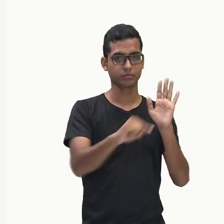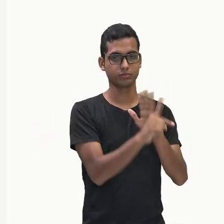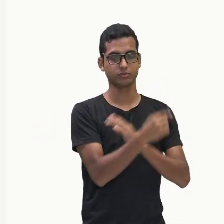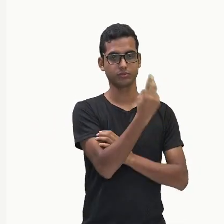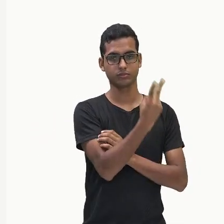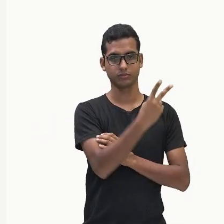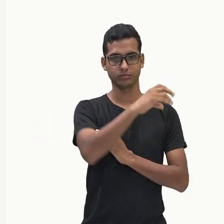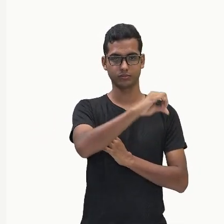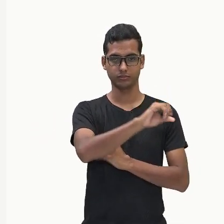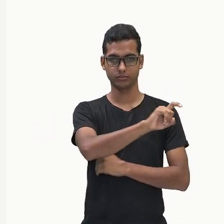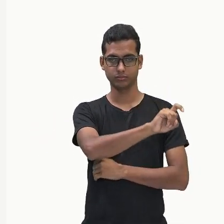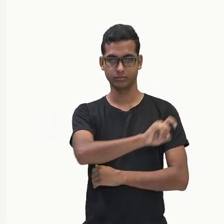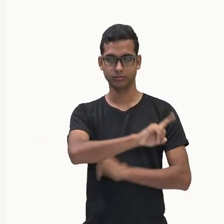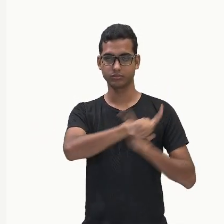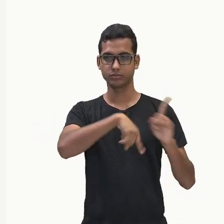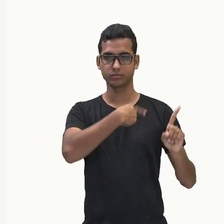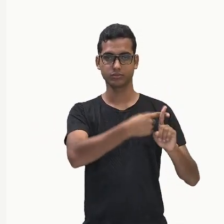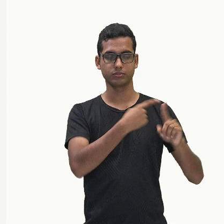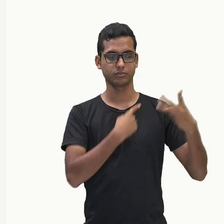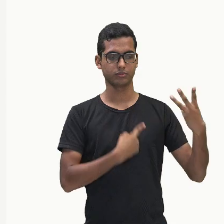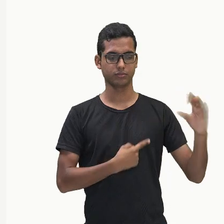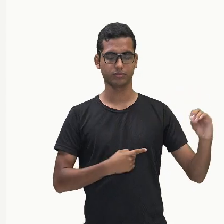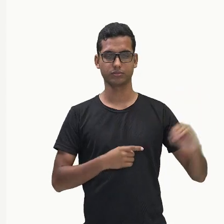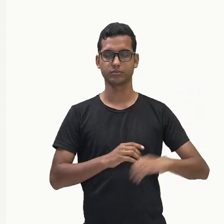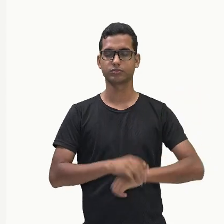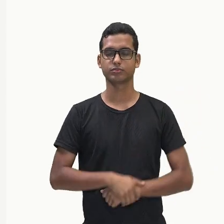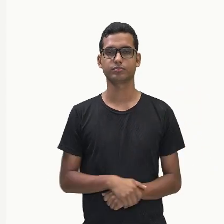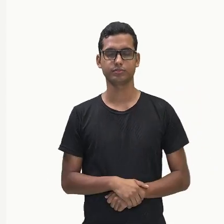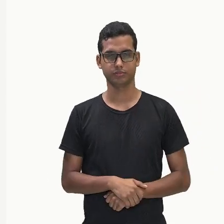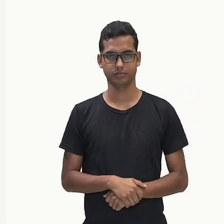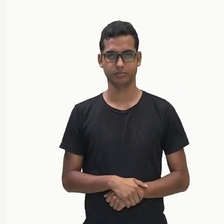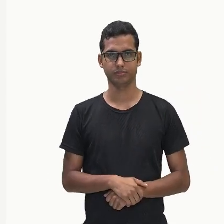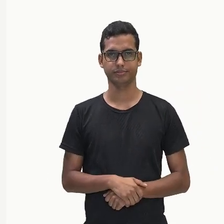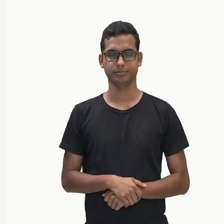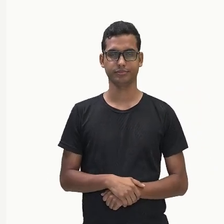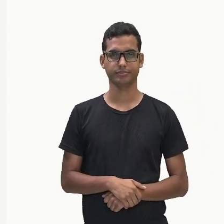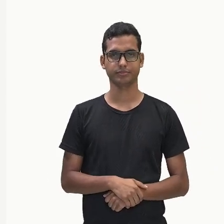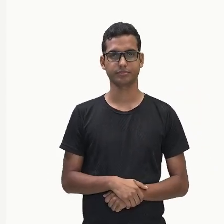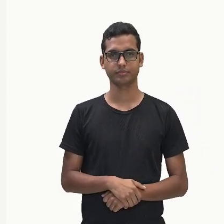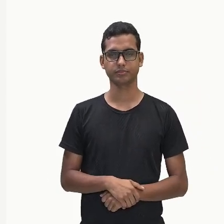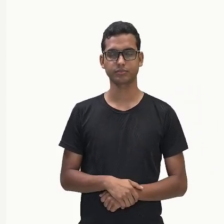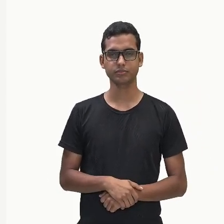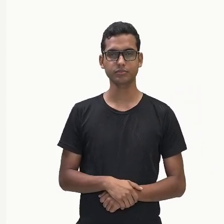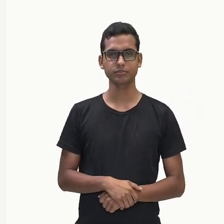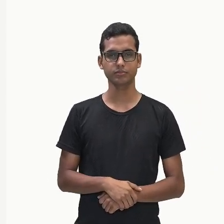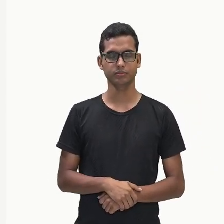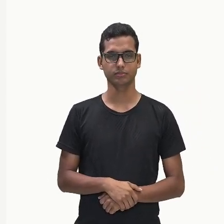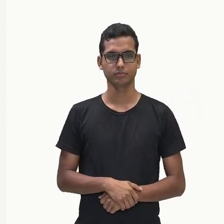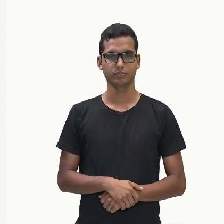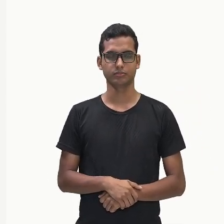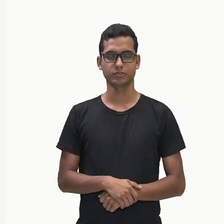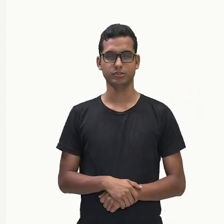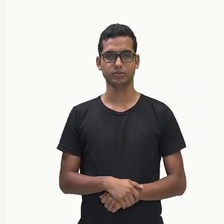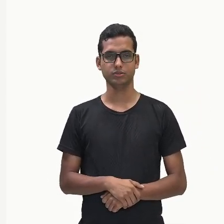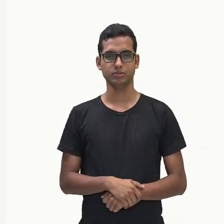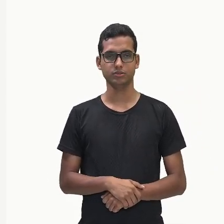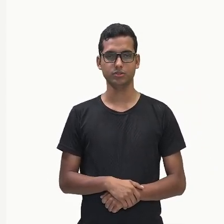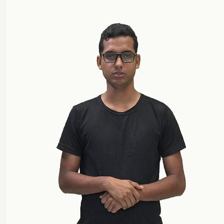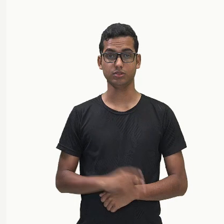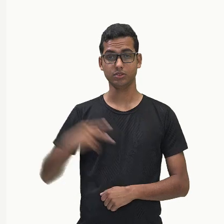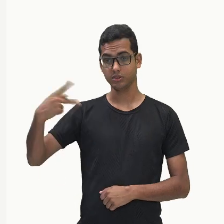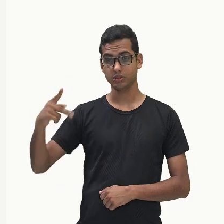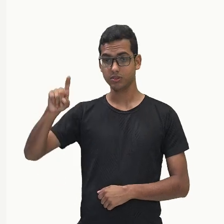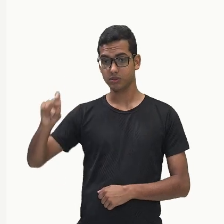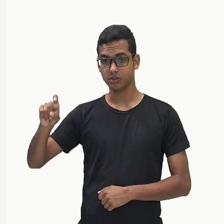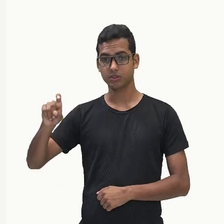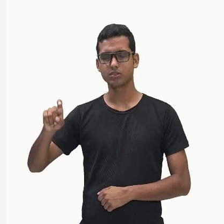quadrado menos 29x mais 30. Então, o nosso p de x,